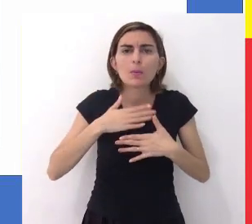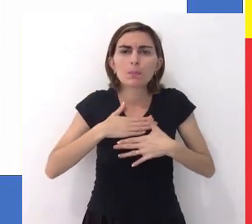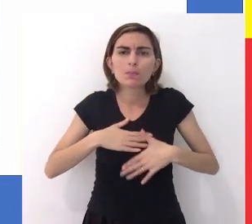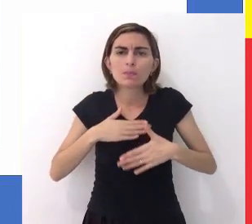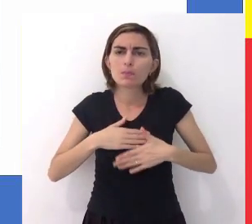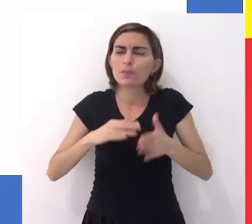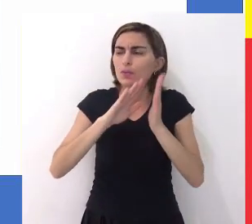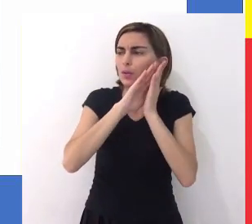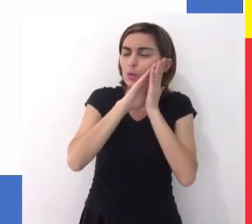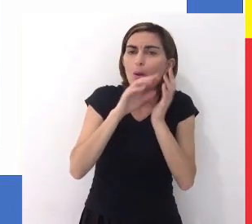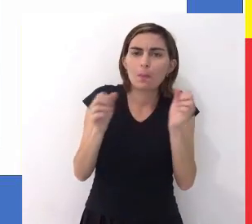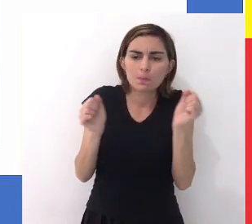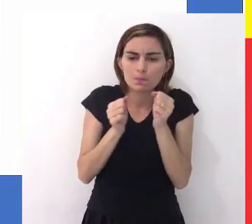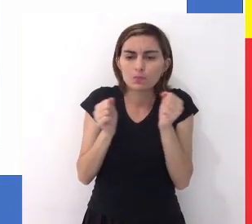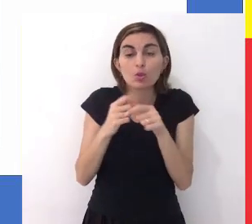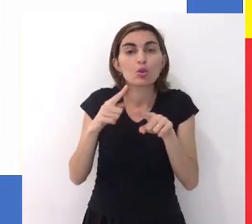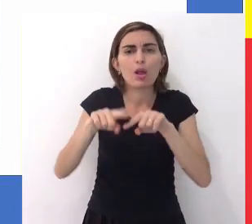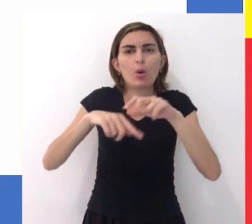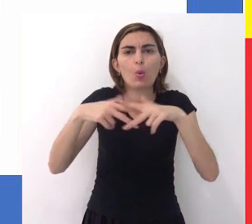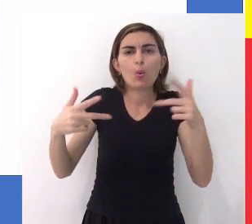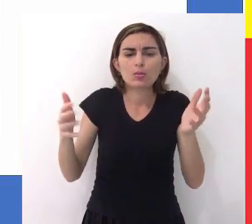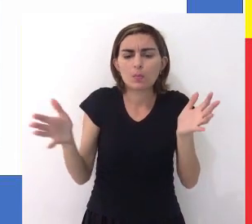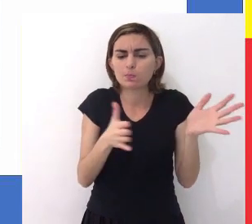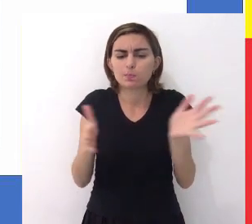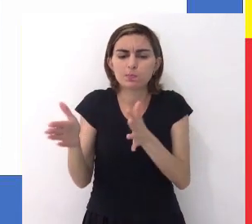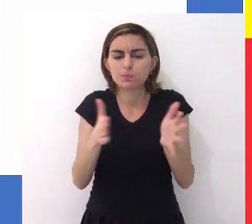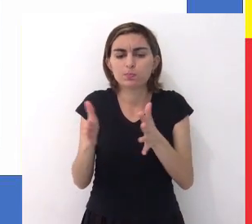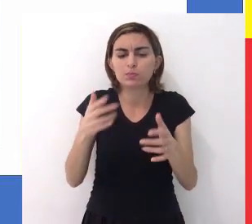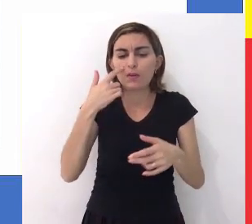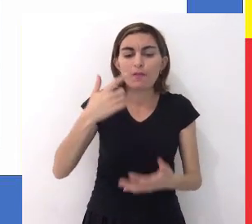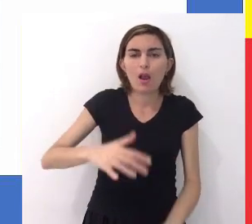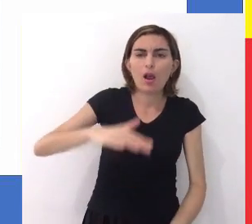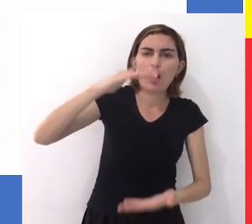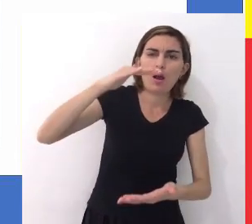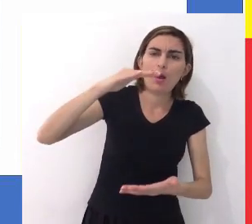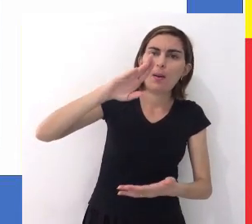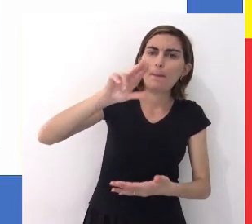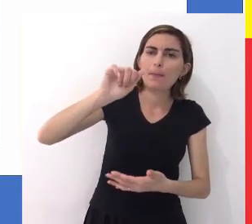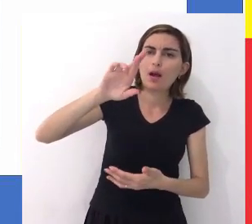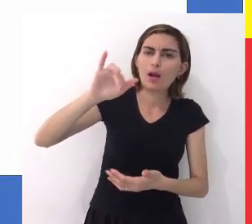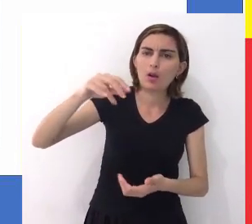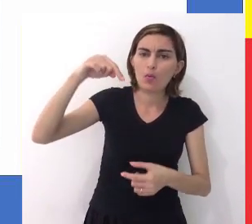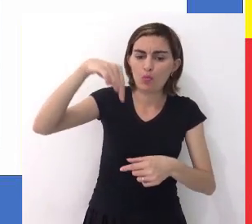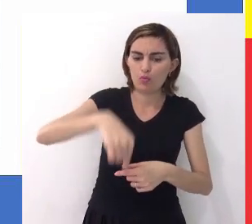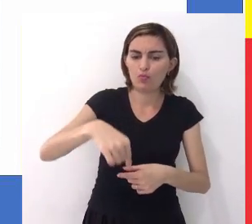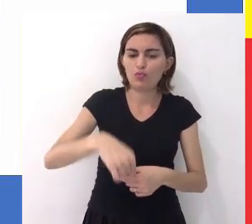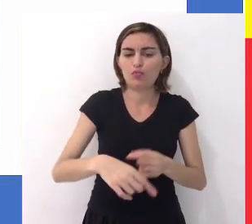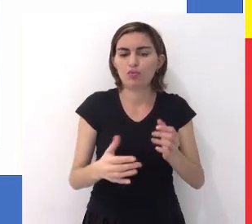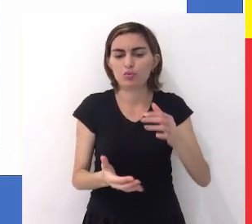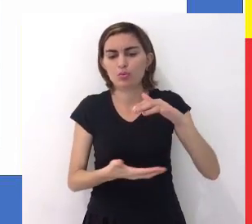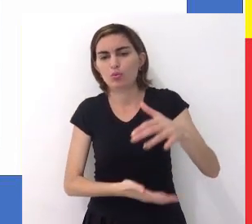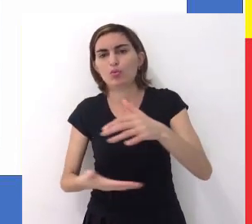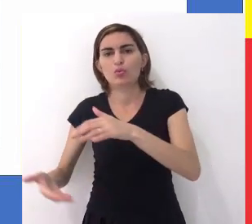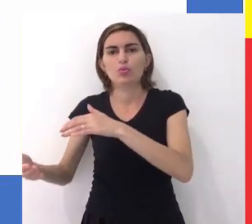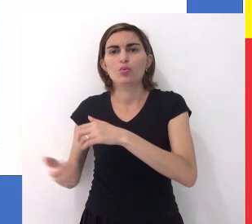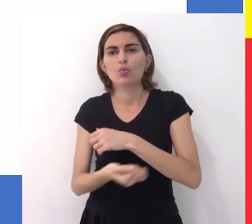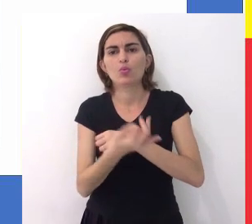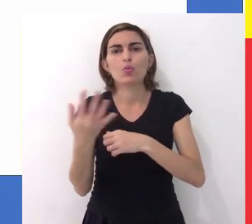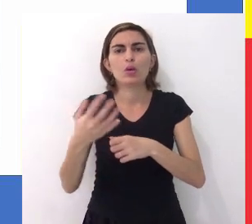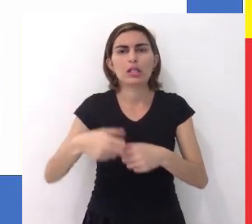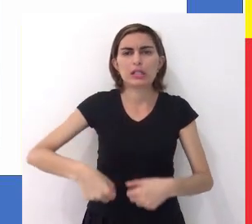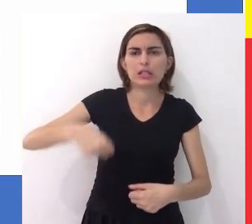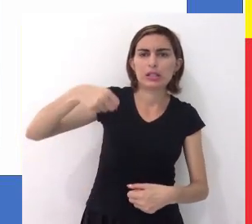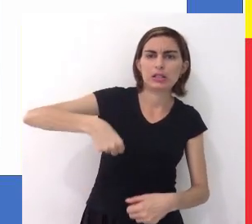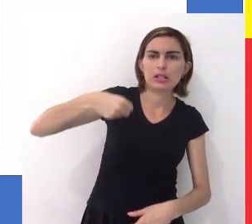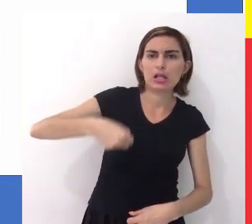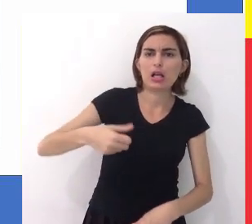descansarem, né? Só cabiam mercadorias. Olha a quantidade de barris, gente, que tem no fundo dos naus, tá? Olha a quantidade de